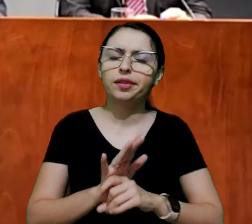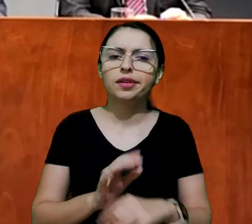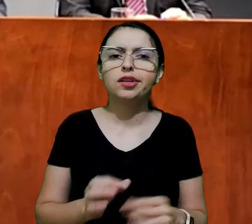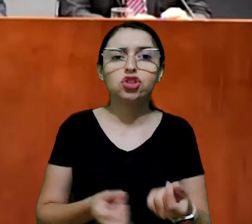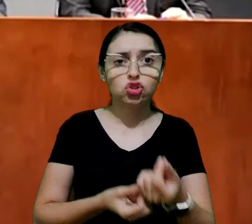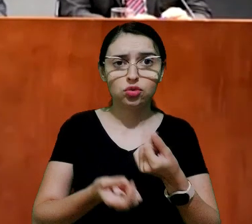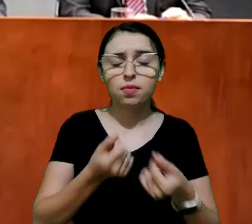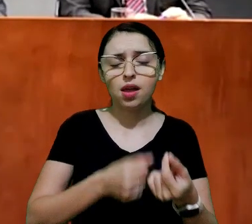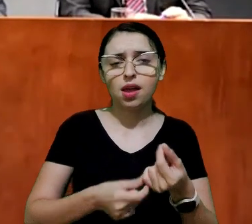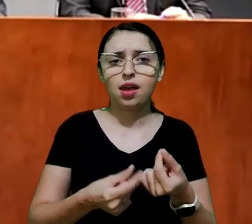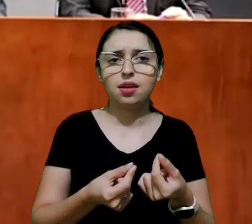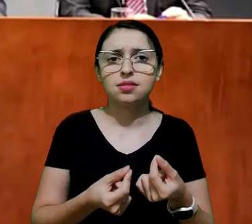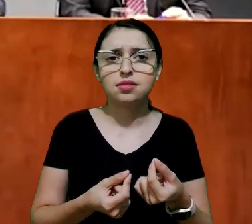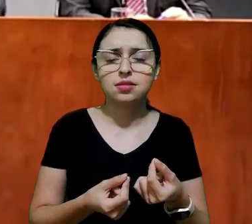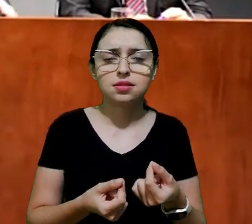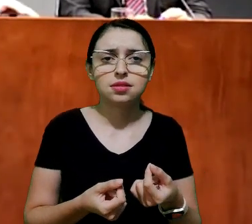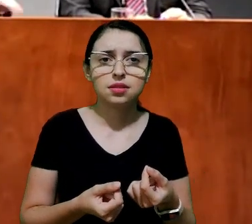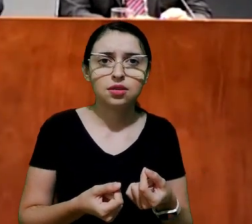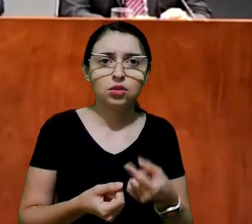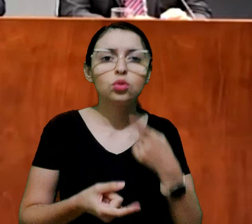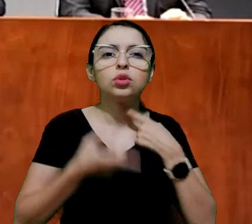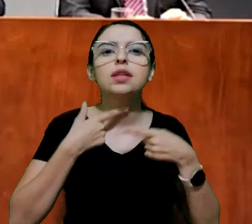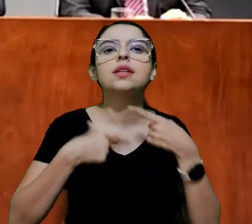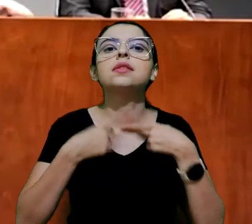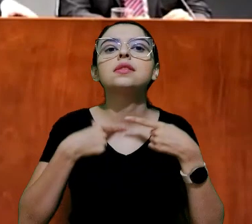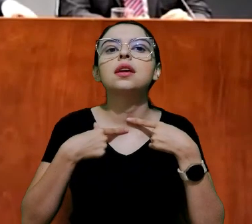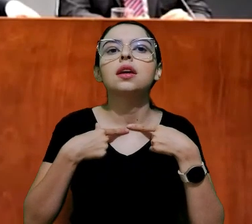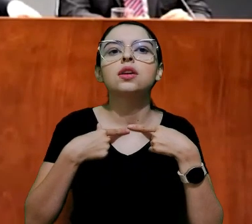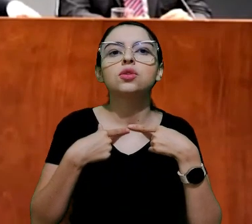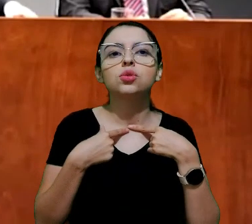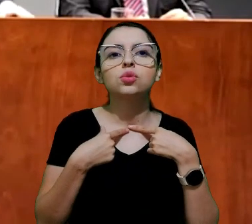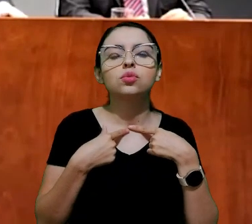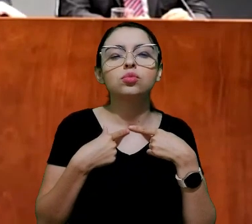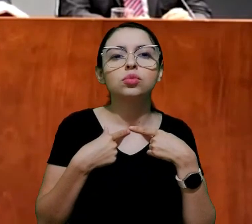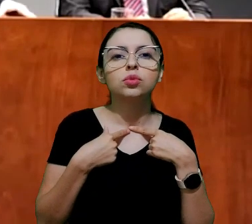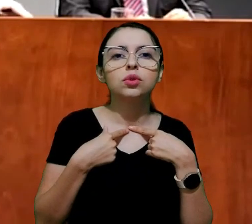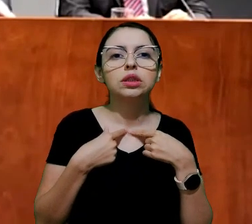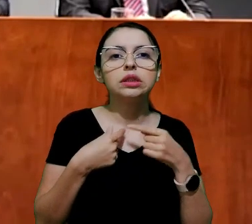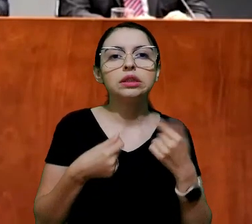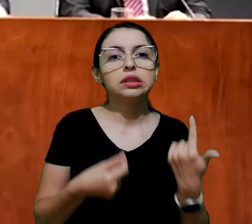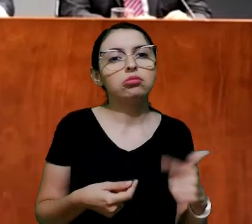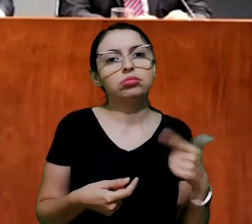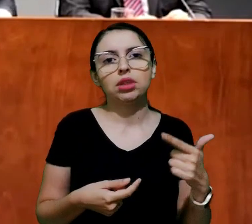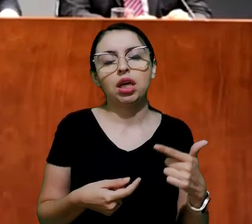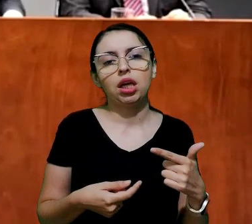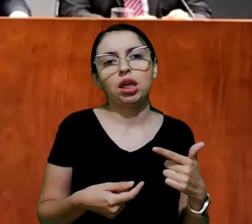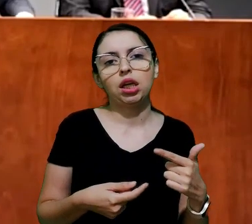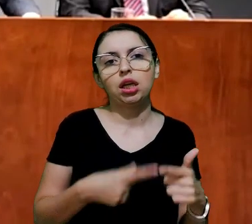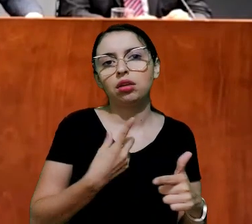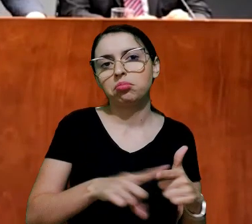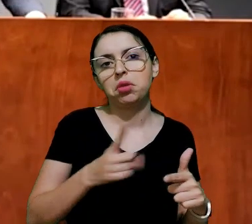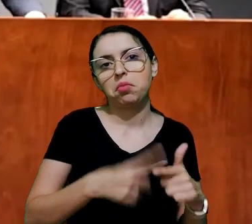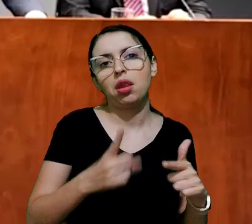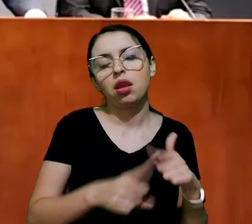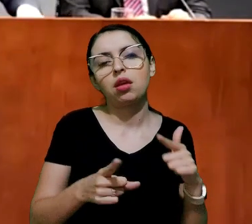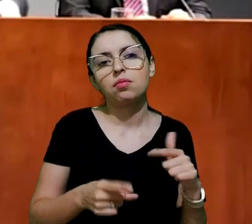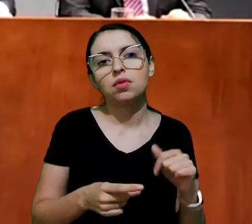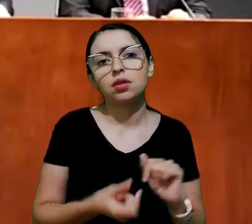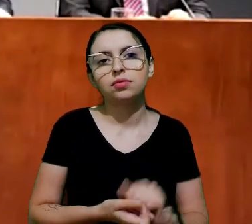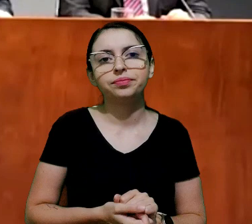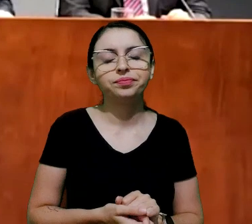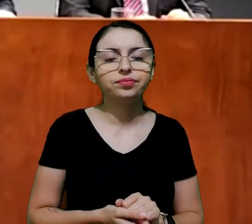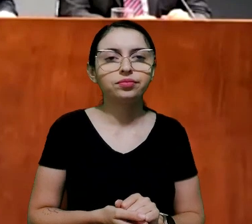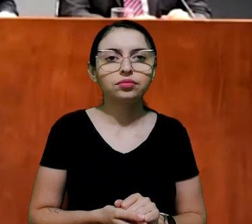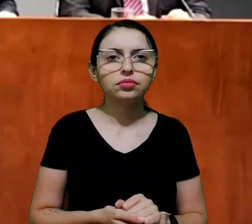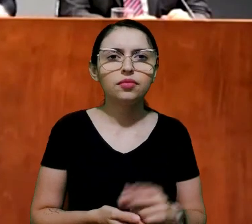obrigatória de bens como uma sanção, quase como condicionar a sua vontade, uma vez